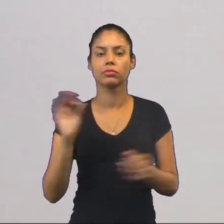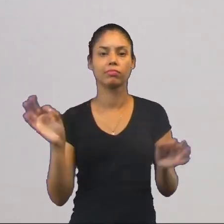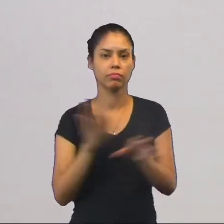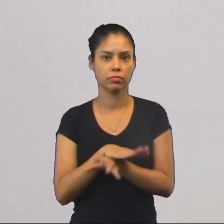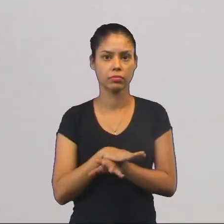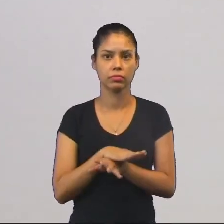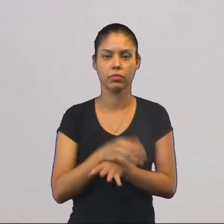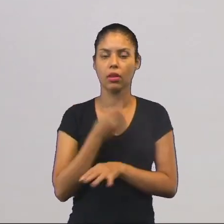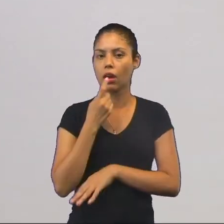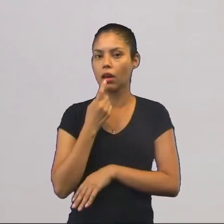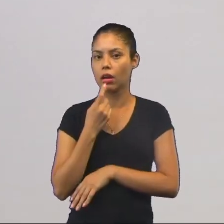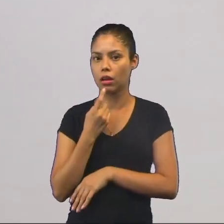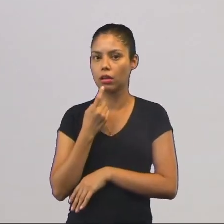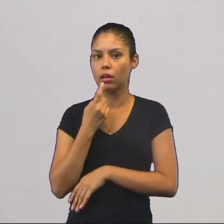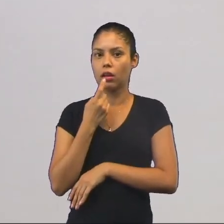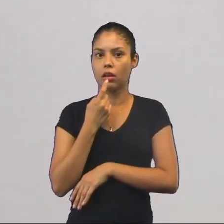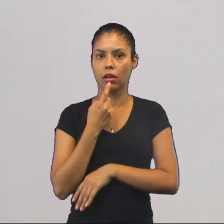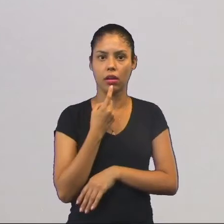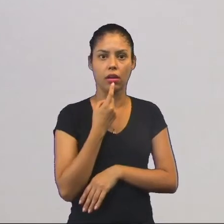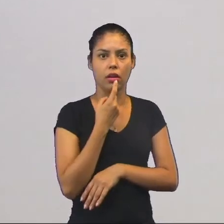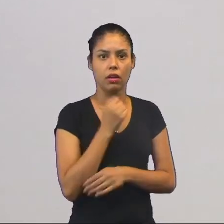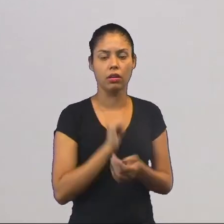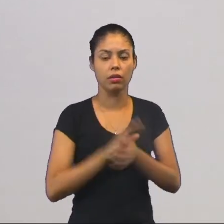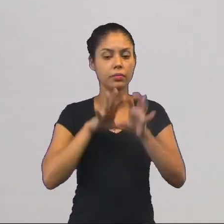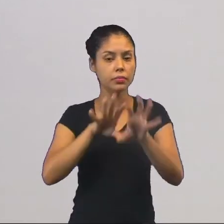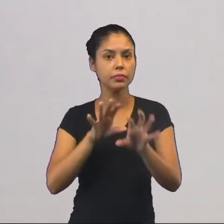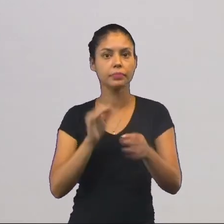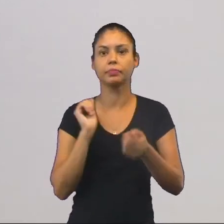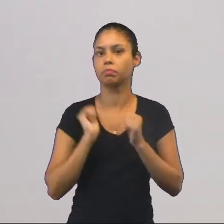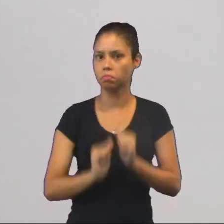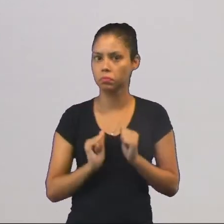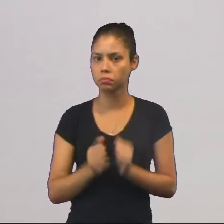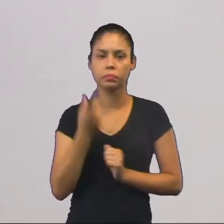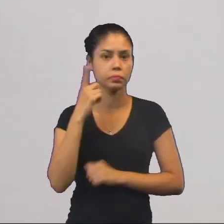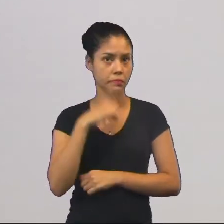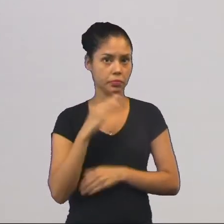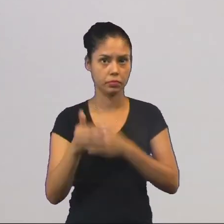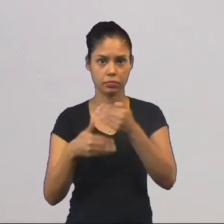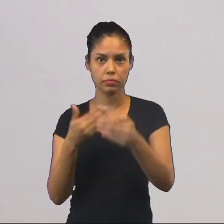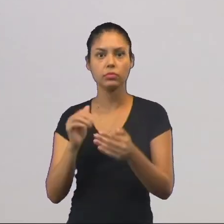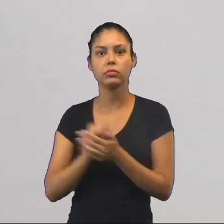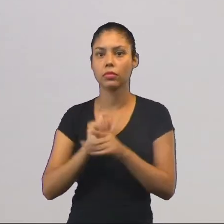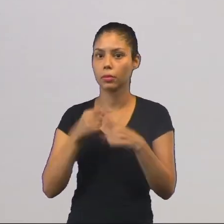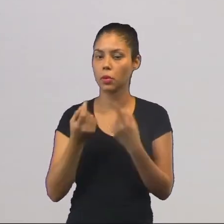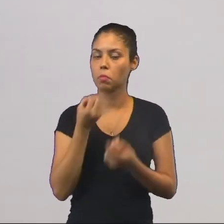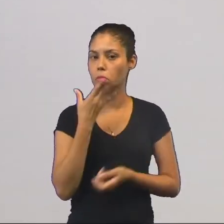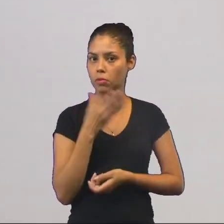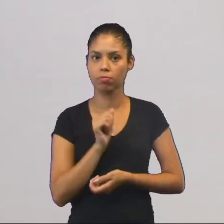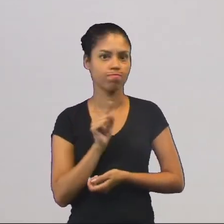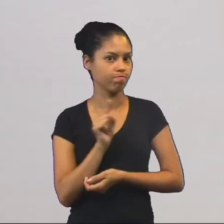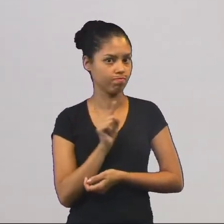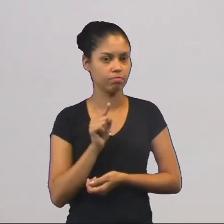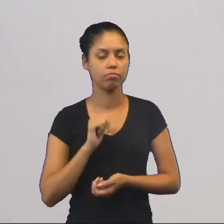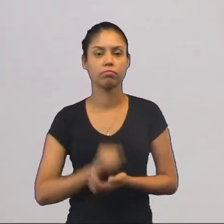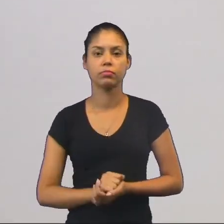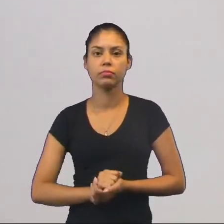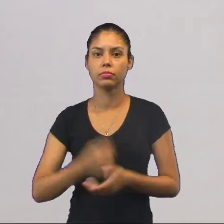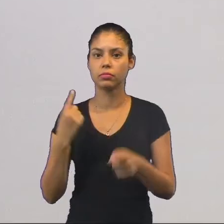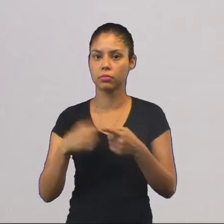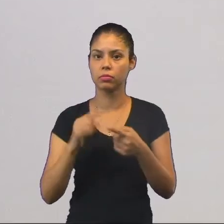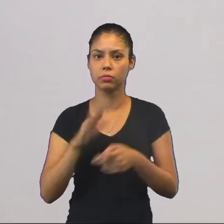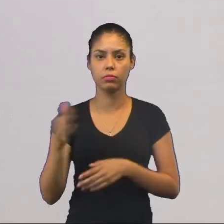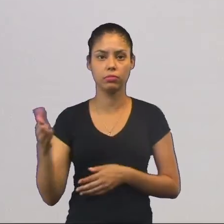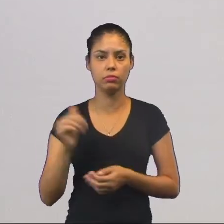que você pode respirar pela boca. Nesses momentos, você pode até realizar esse processo, mas não é o mais recomendável. Porque quando